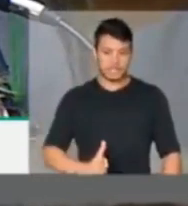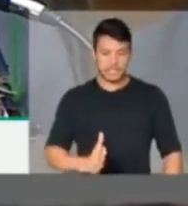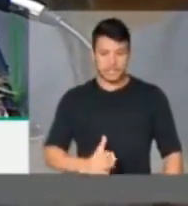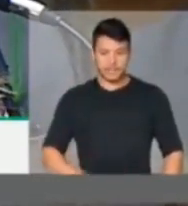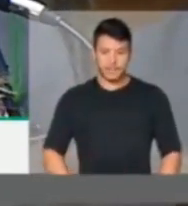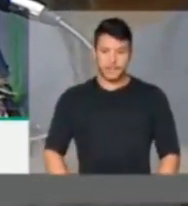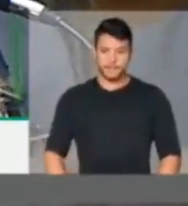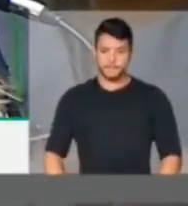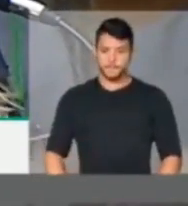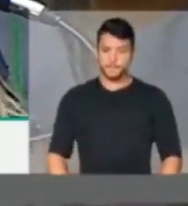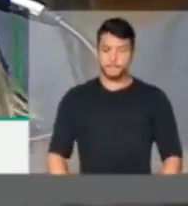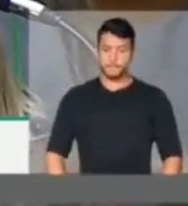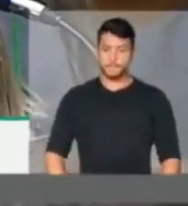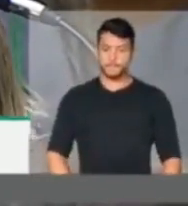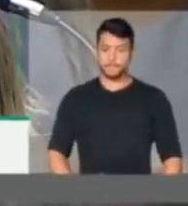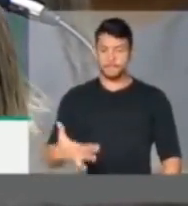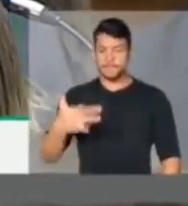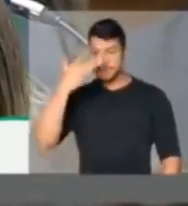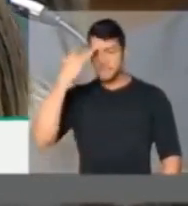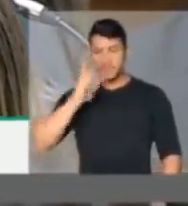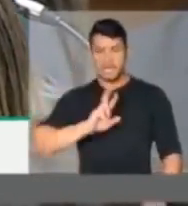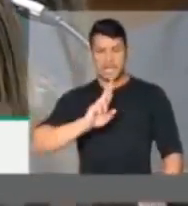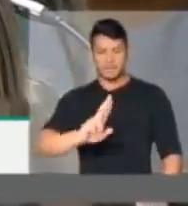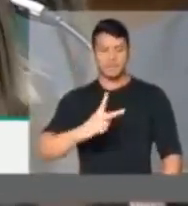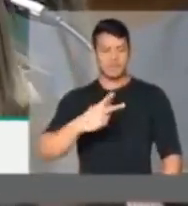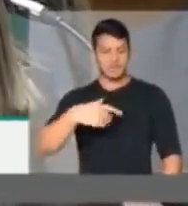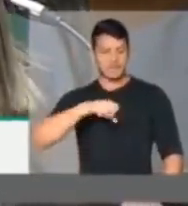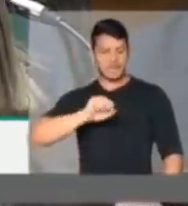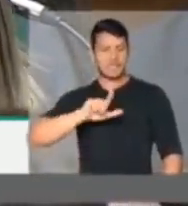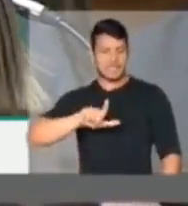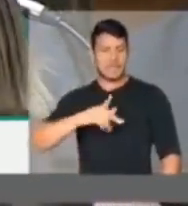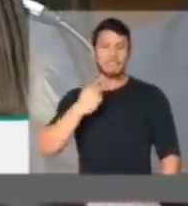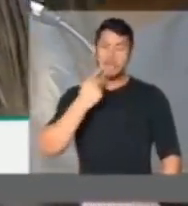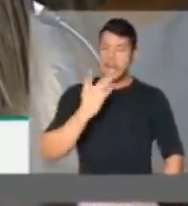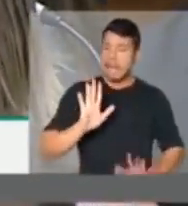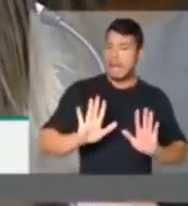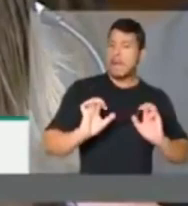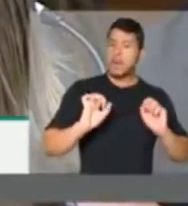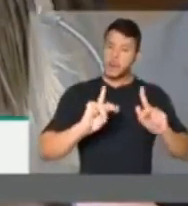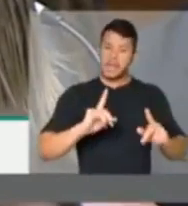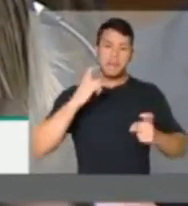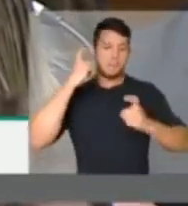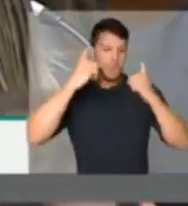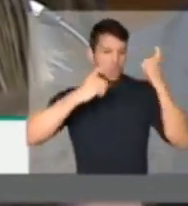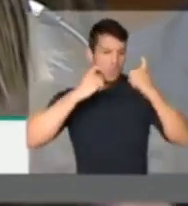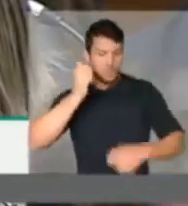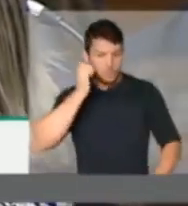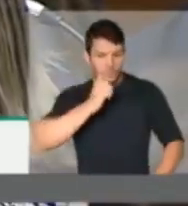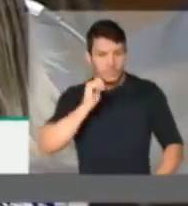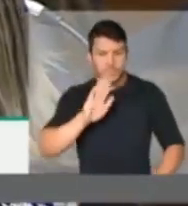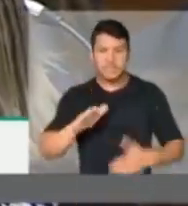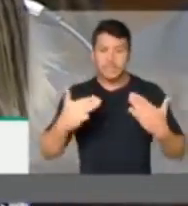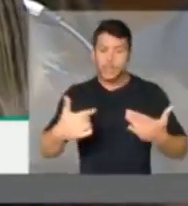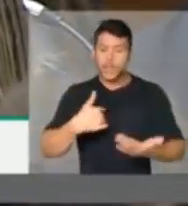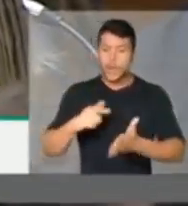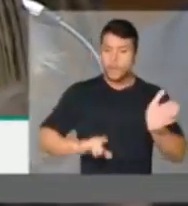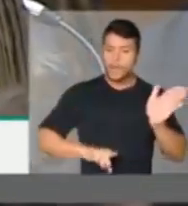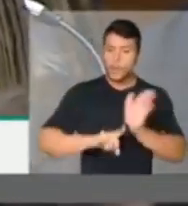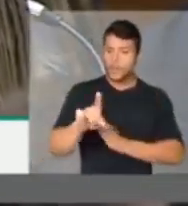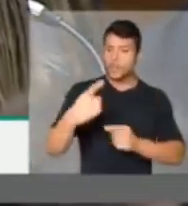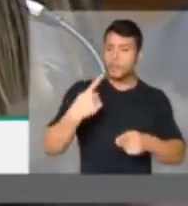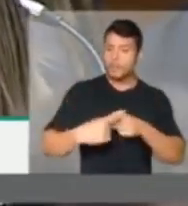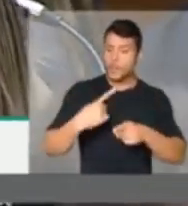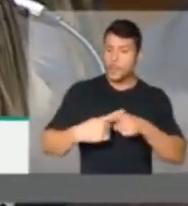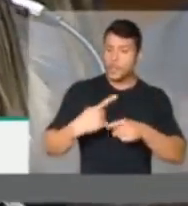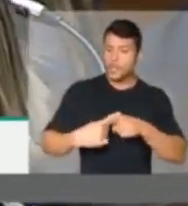O representante do PSL veio dizer que se preocupam sim com as mulheres. Pergunto porque o atual presidente do partido disse